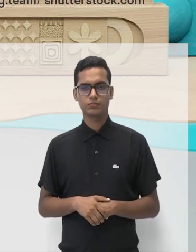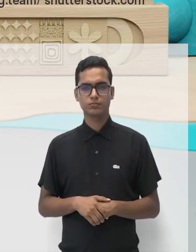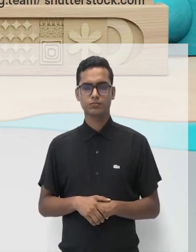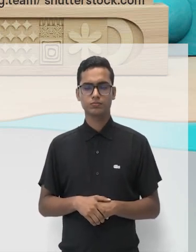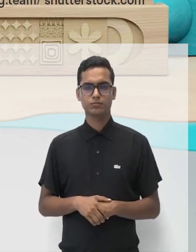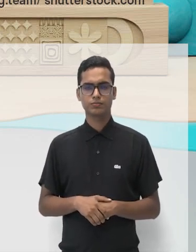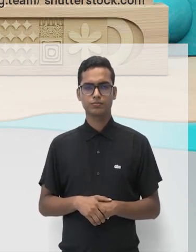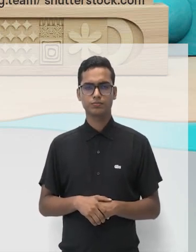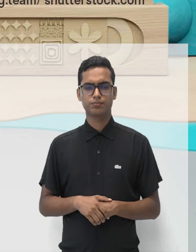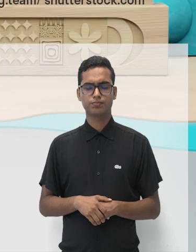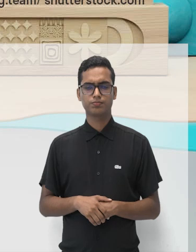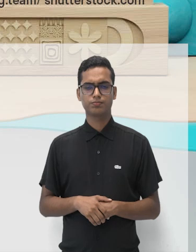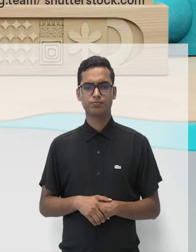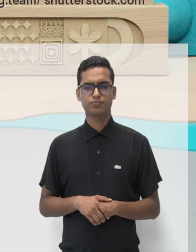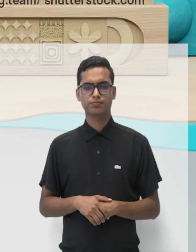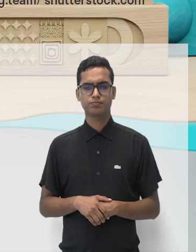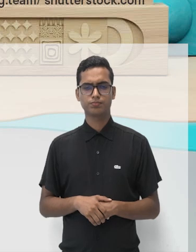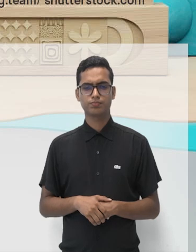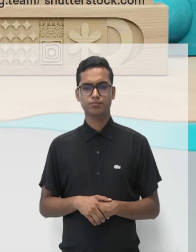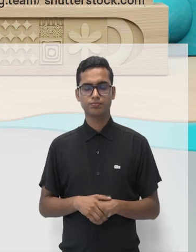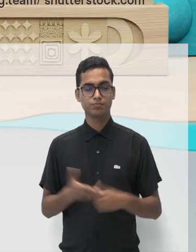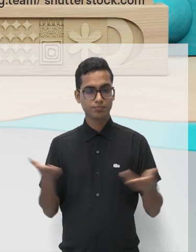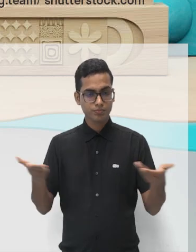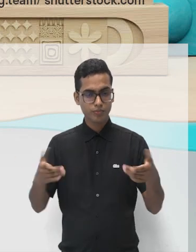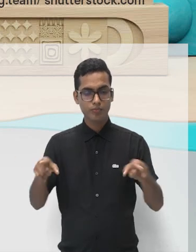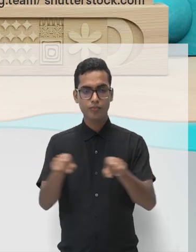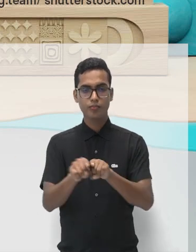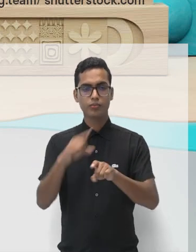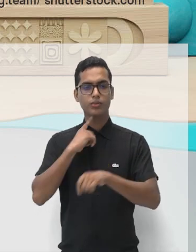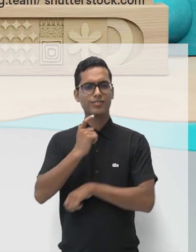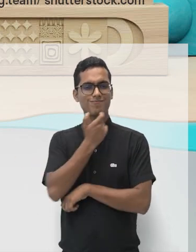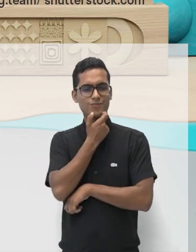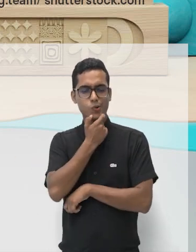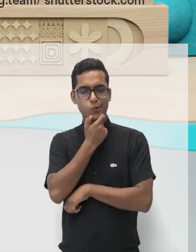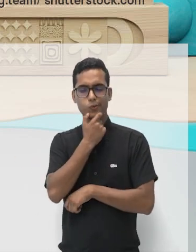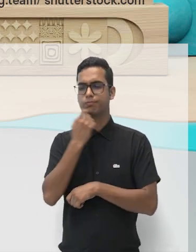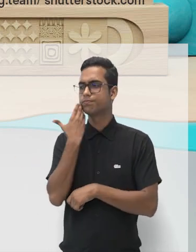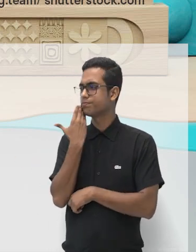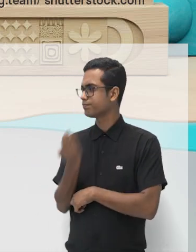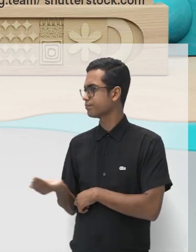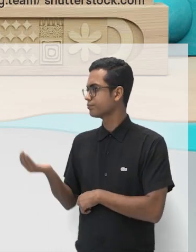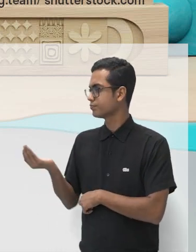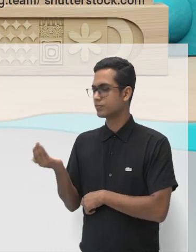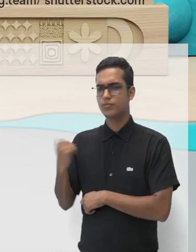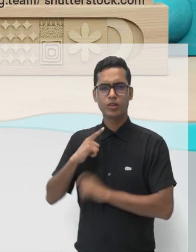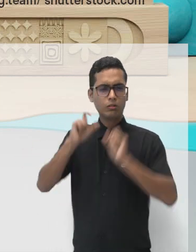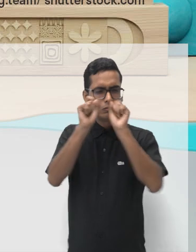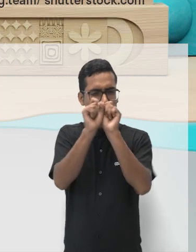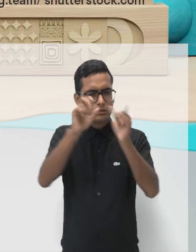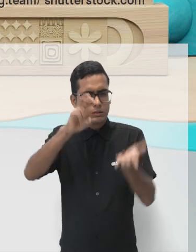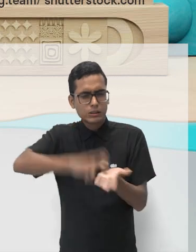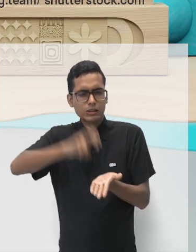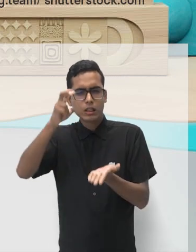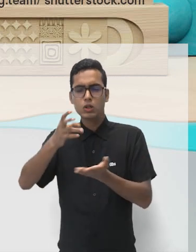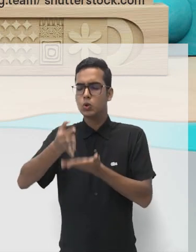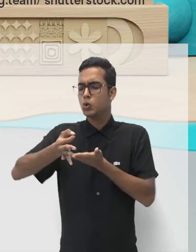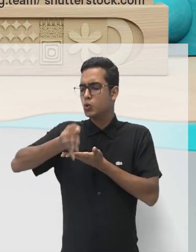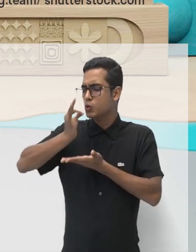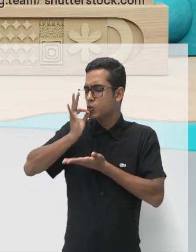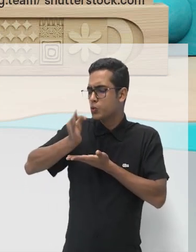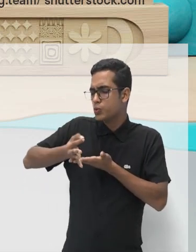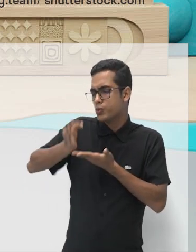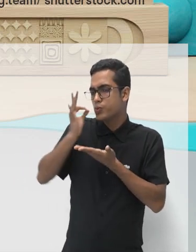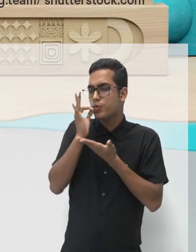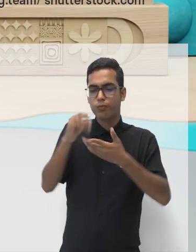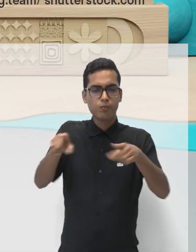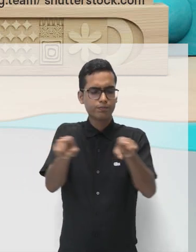I have breakfast at 8 a.m. Às vezes a gente toma café da manhã bem mais cedo, né? O que mais que a gente faz